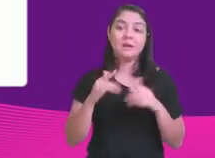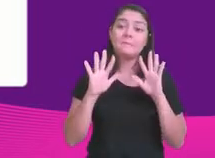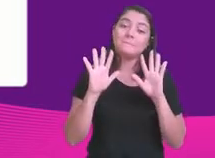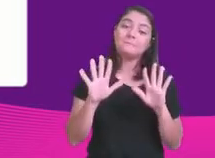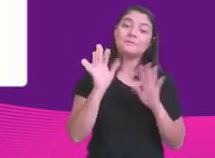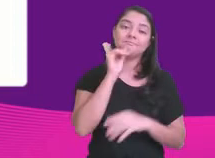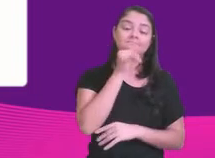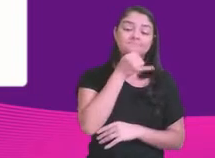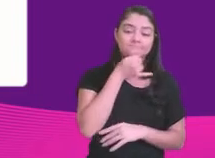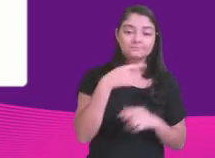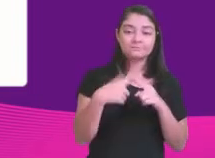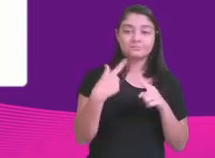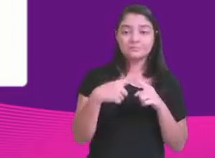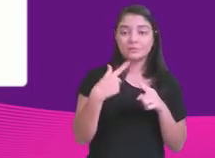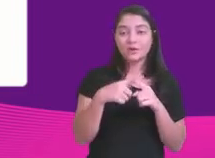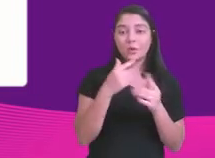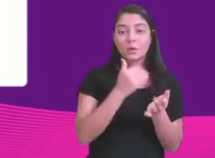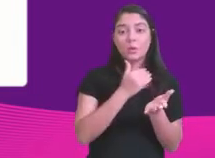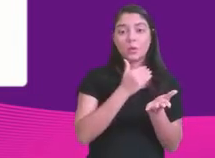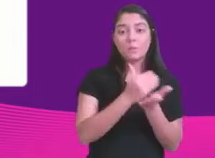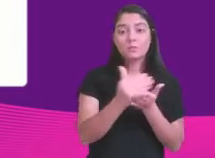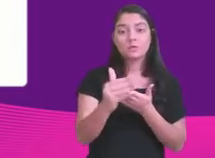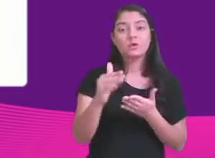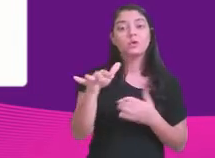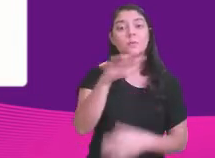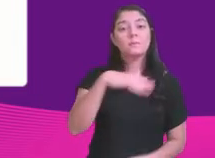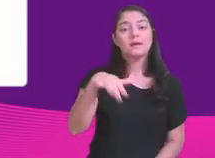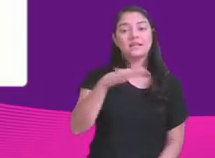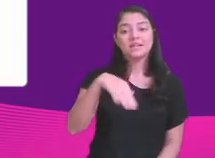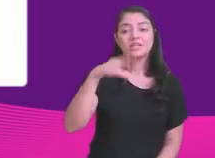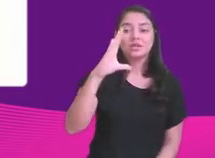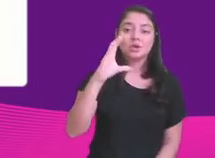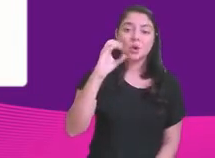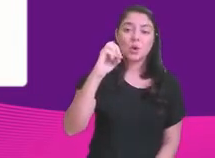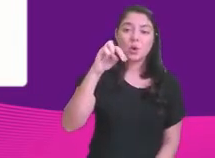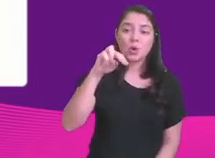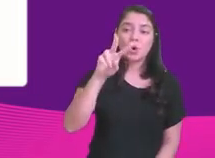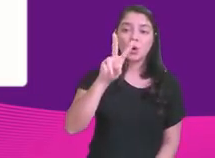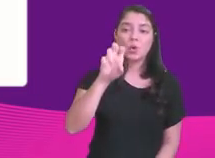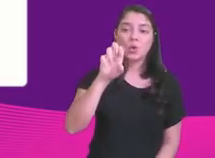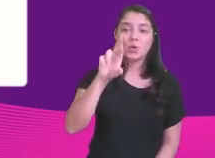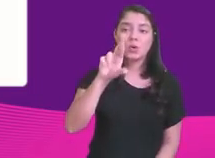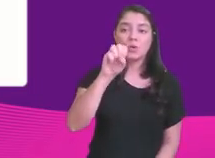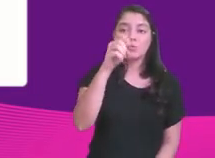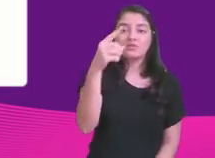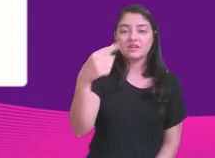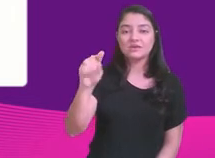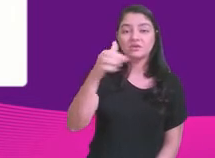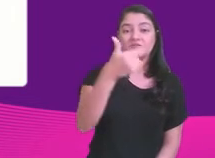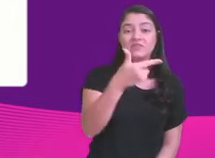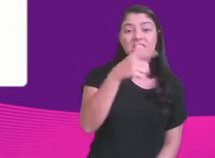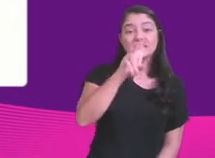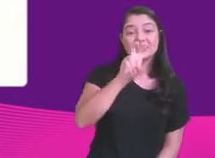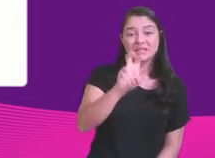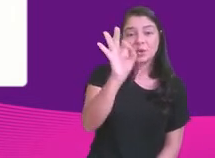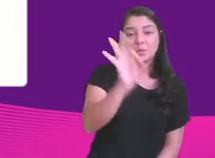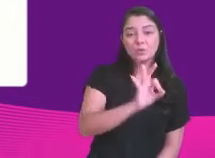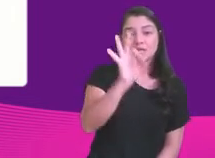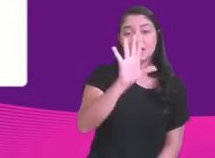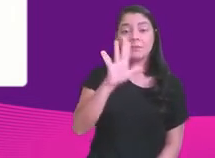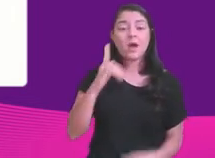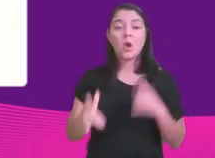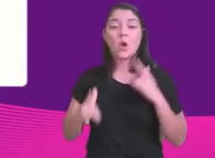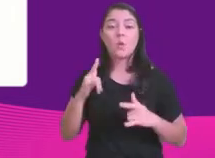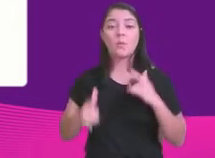premissa inadequada, de uma taxa de conversão de laparoscopia de 25% para uma taxa de conversão de robótica de